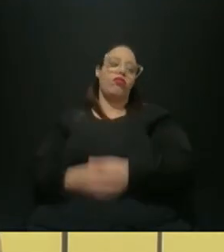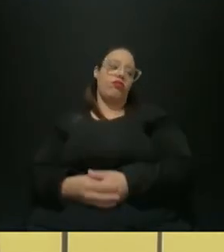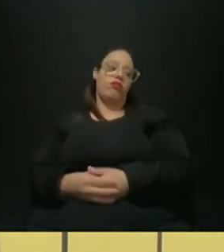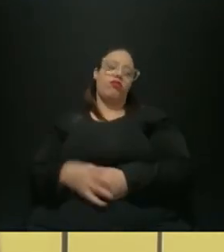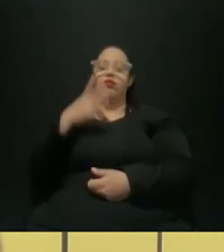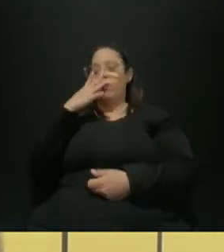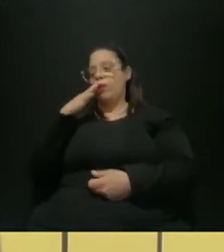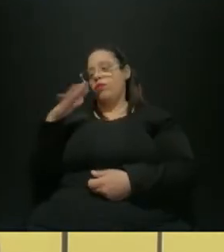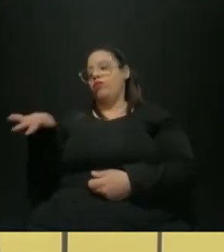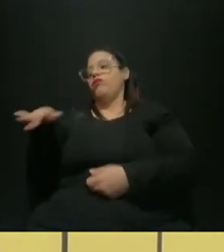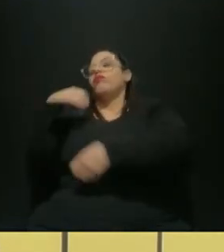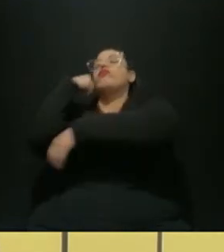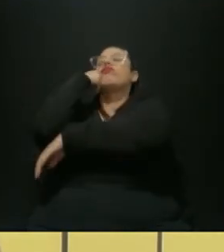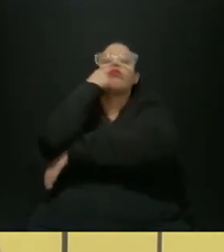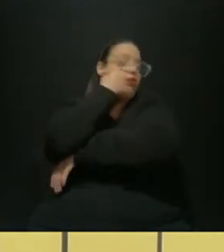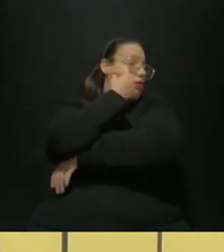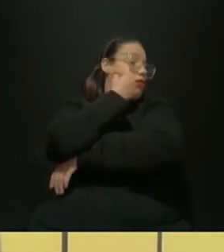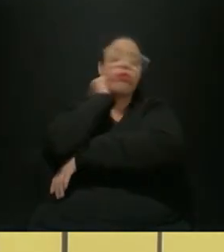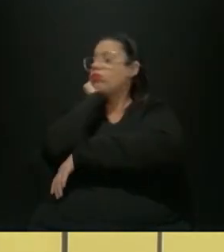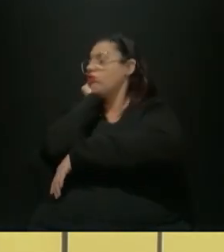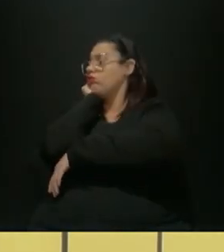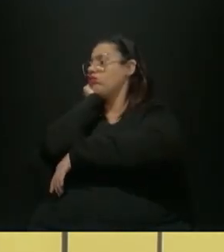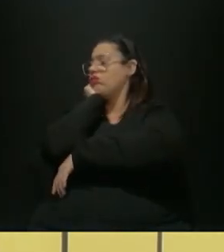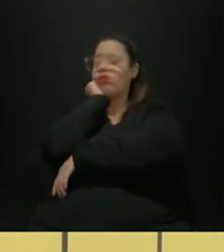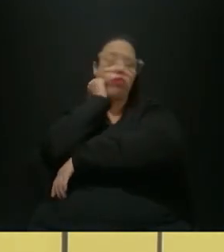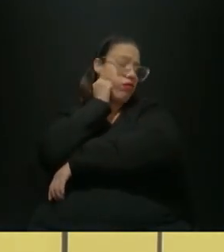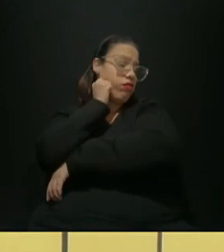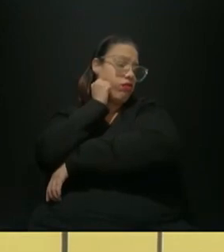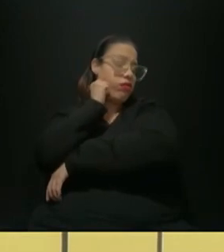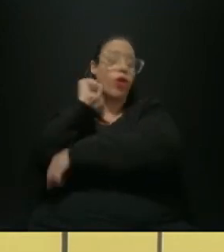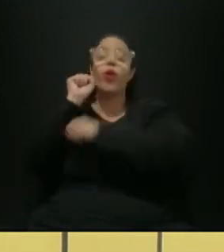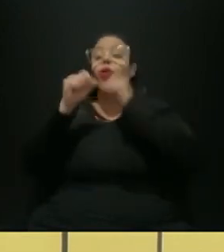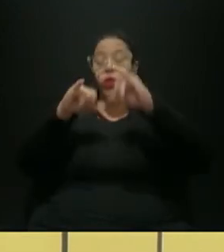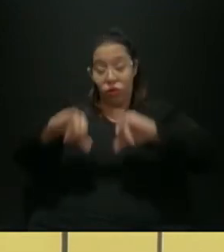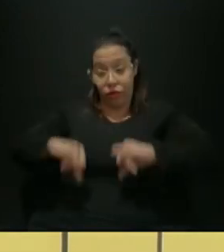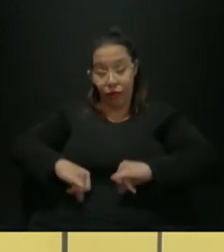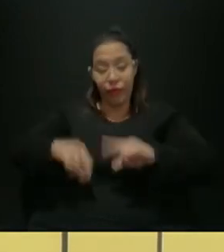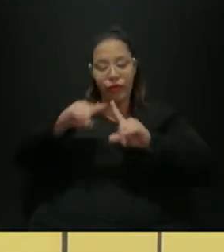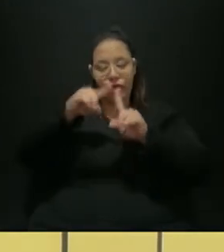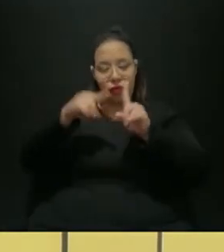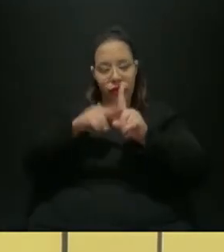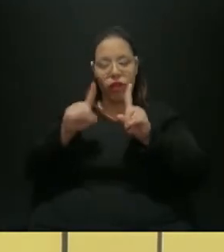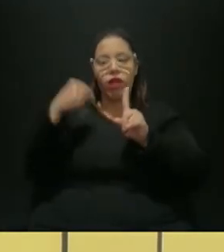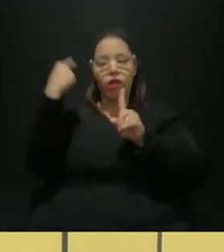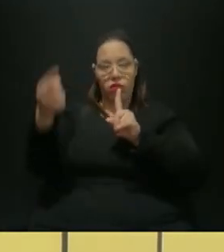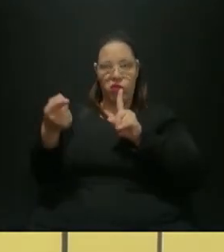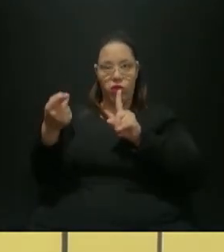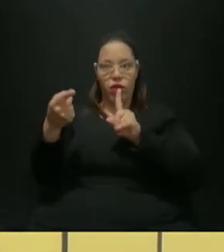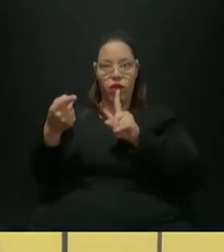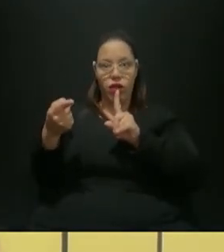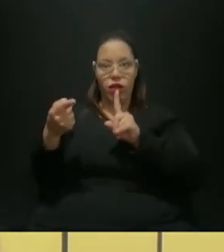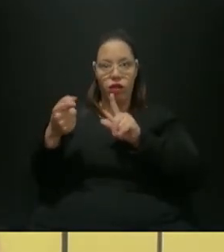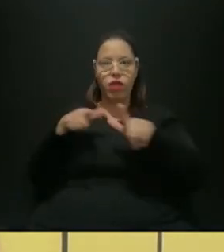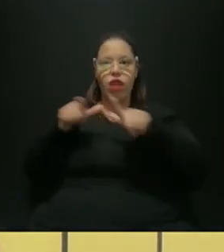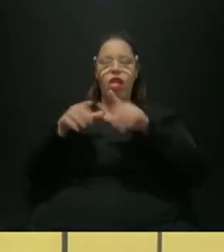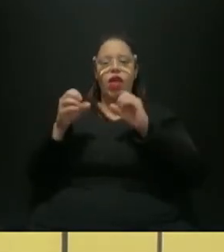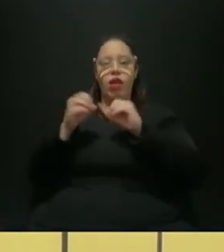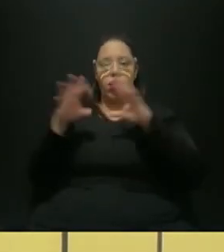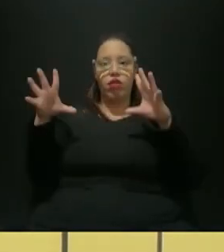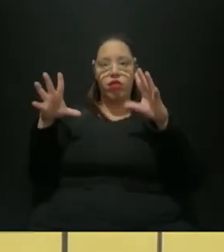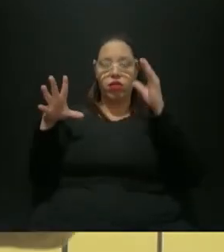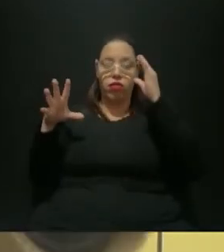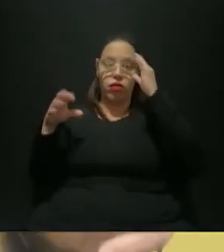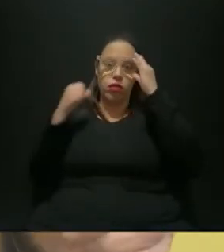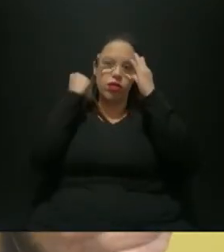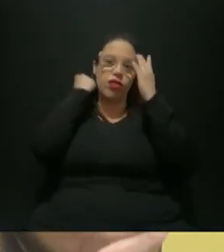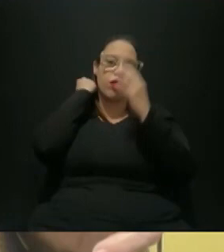a questão do sofrimento infantil na gravidez e depois, é que os trabalhos são claros. Às vezes tem estresse tóxico precoce por